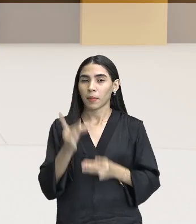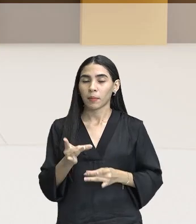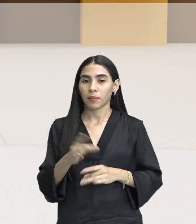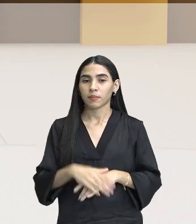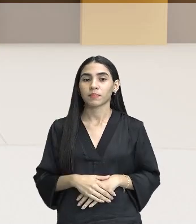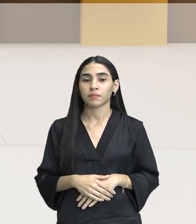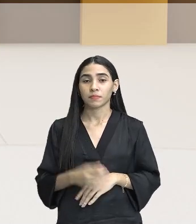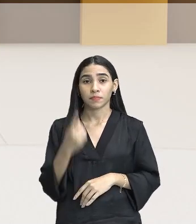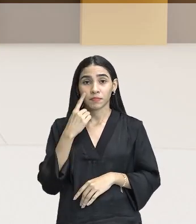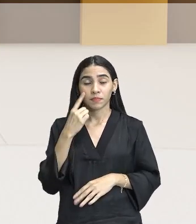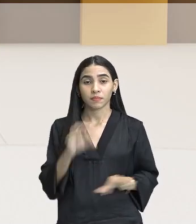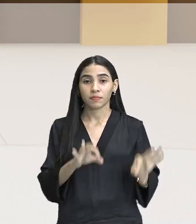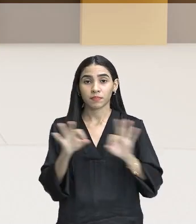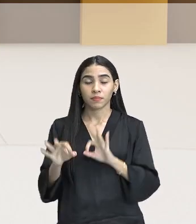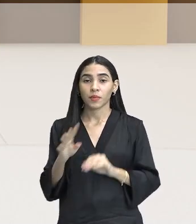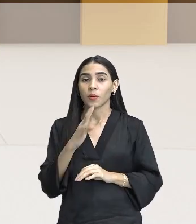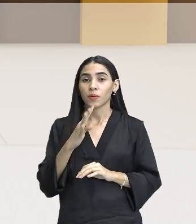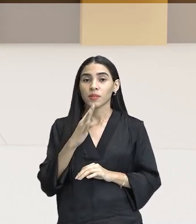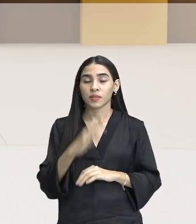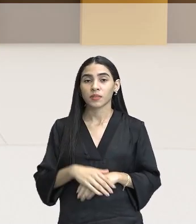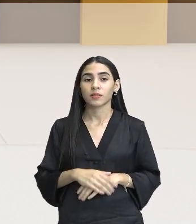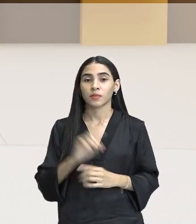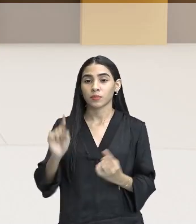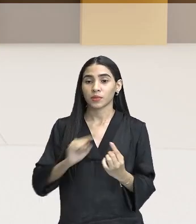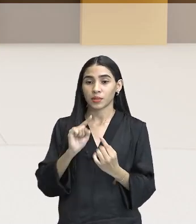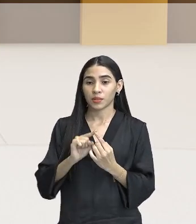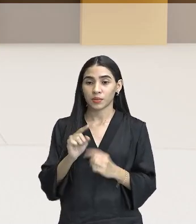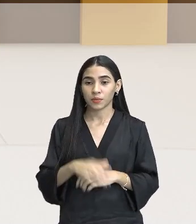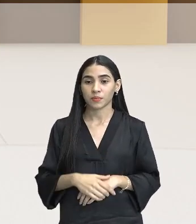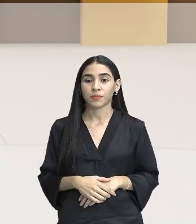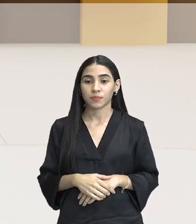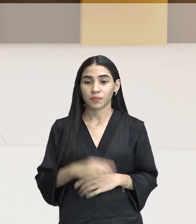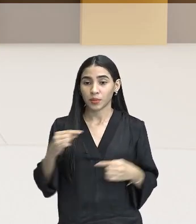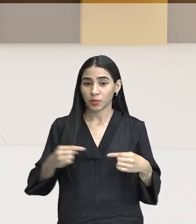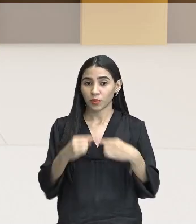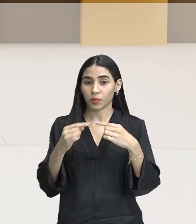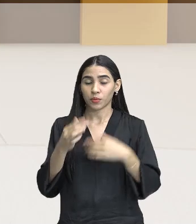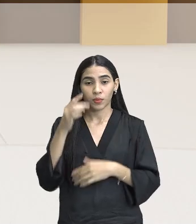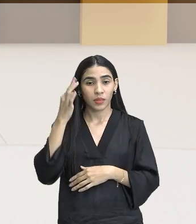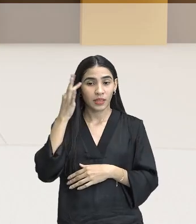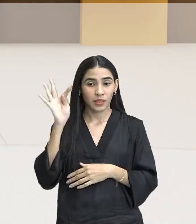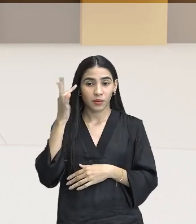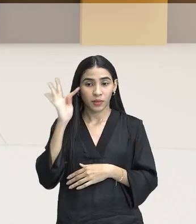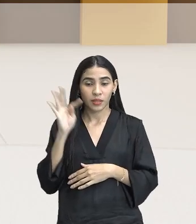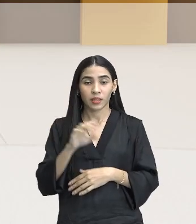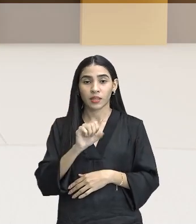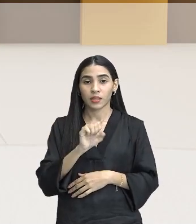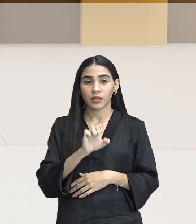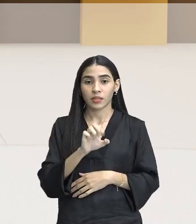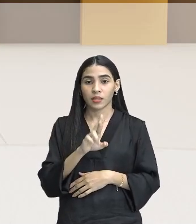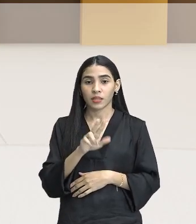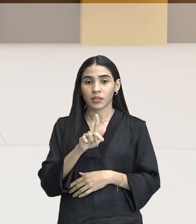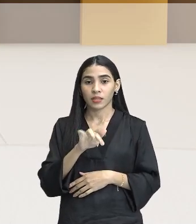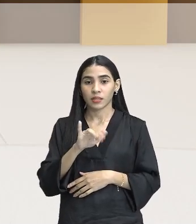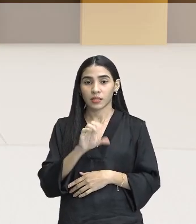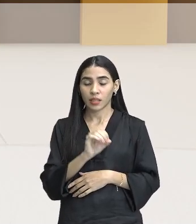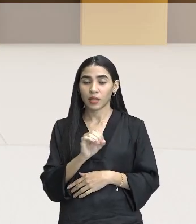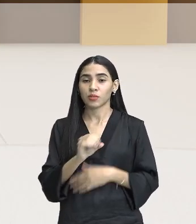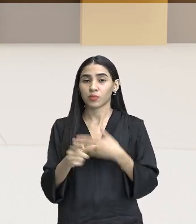consistente. Vamos agora conhecer as finalidades, de acordo com a teoria de Serge Moscovici,